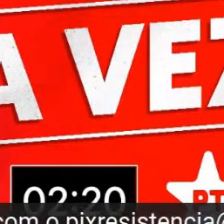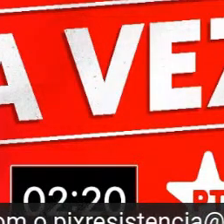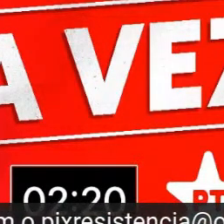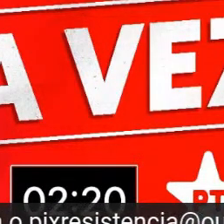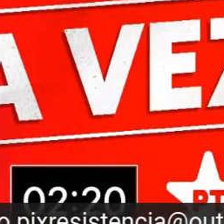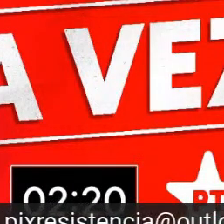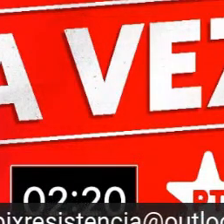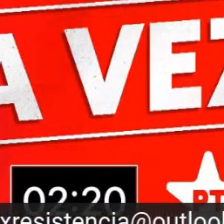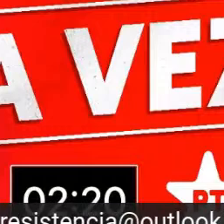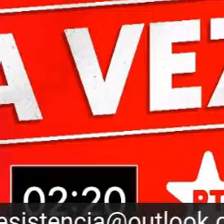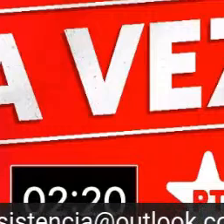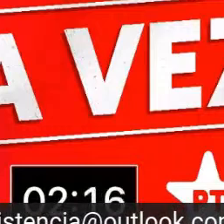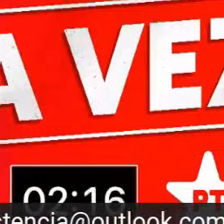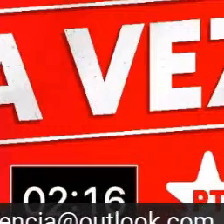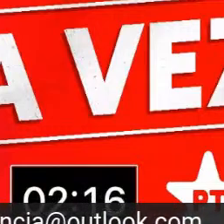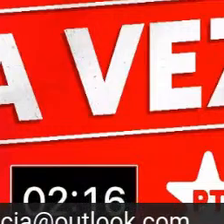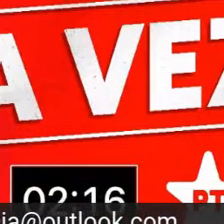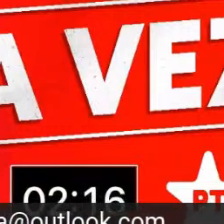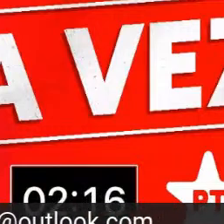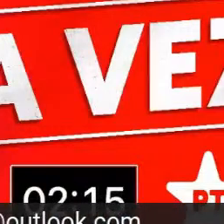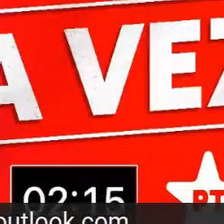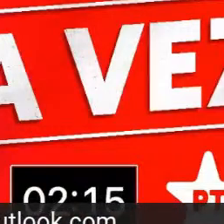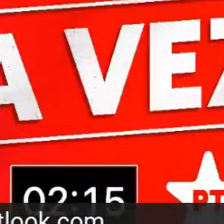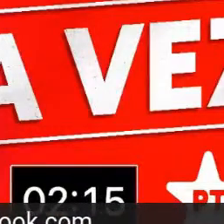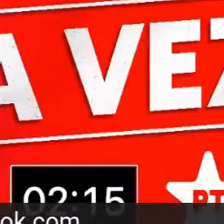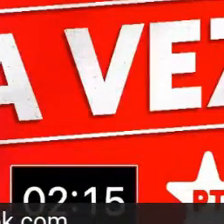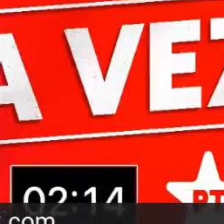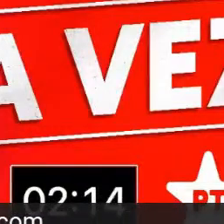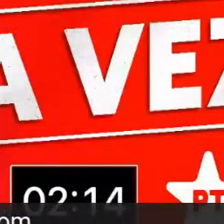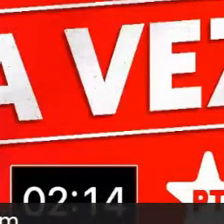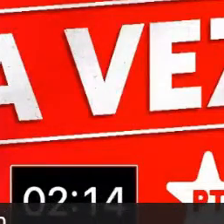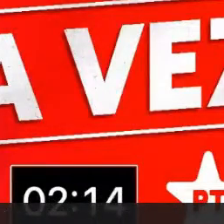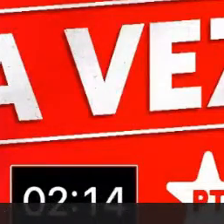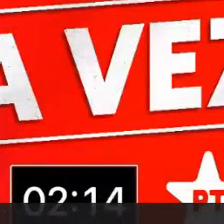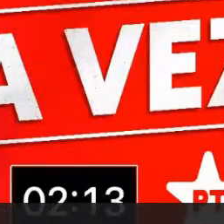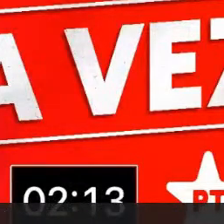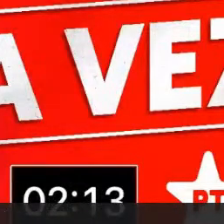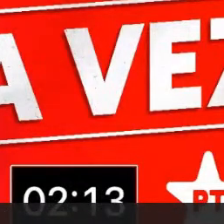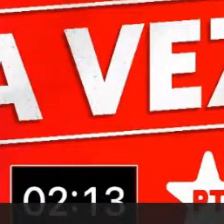quem comanda não quer nos deixar sonhar. Mas a gente é feito de